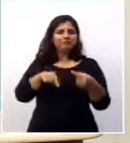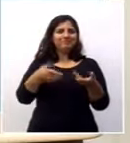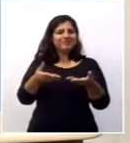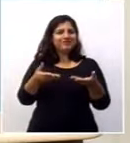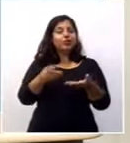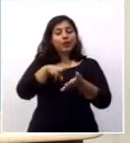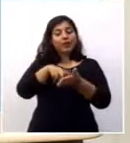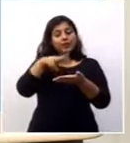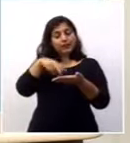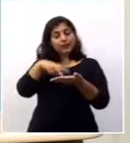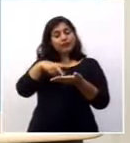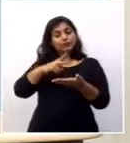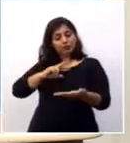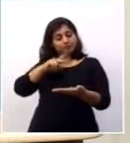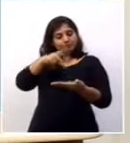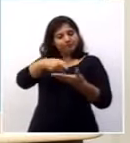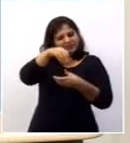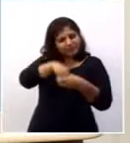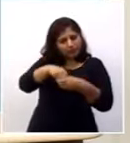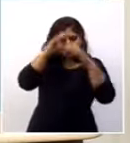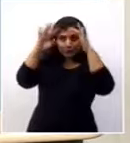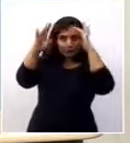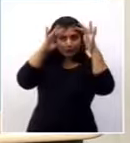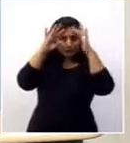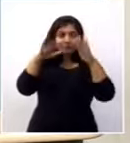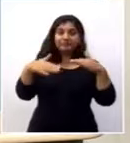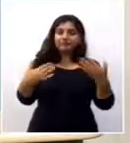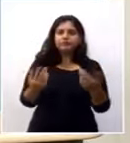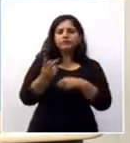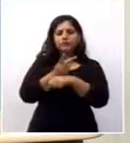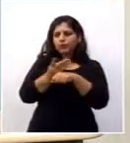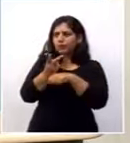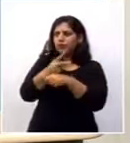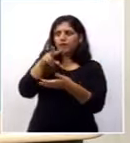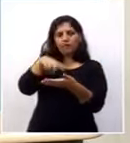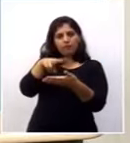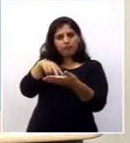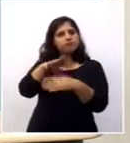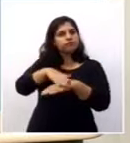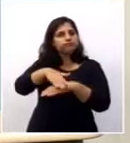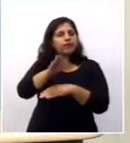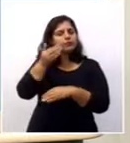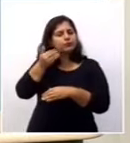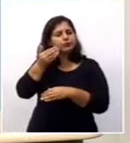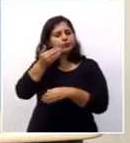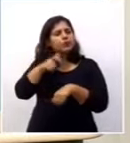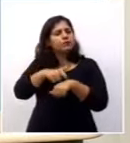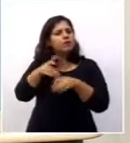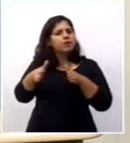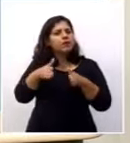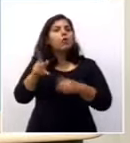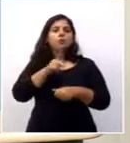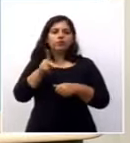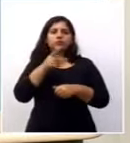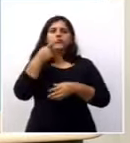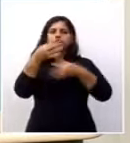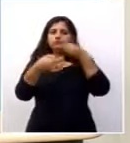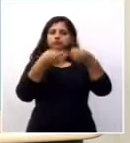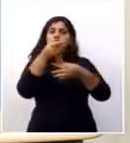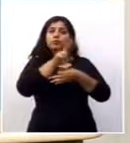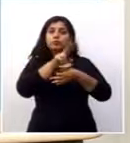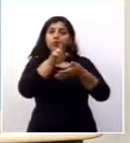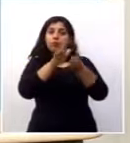E o livro nos transporta para esses lugares. Então, procurem ler um pouco mais, aproveitem esse período, os professores vão indicar vários